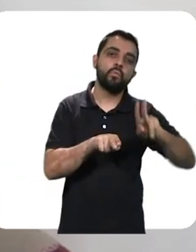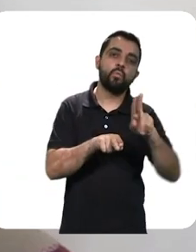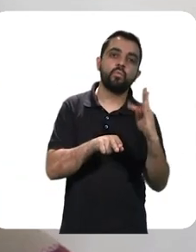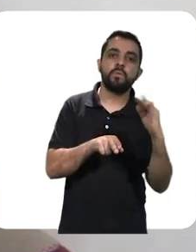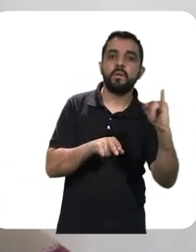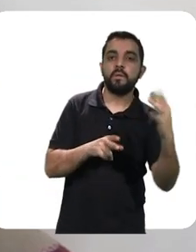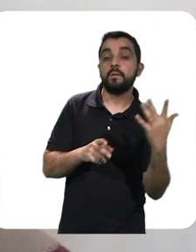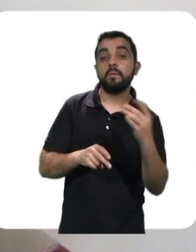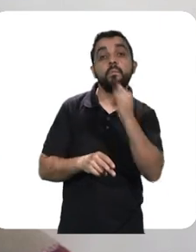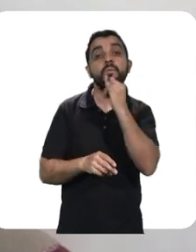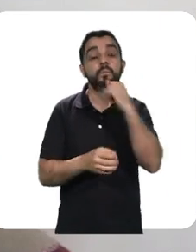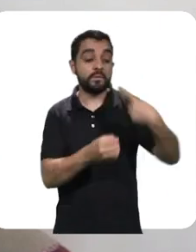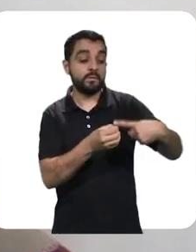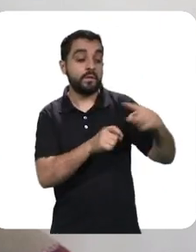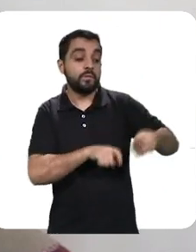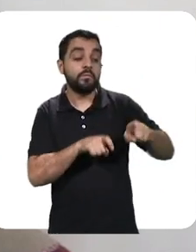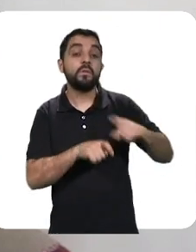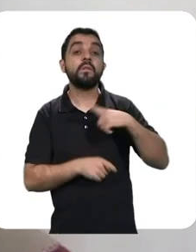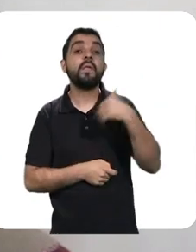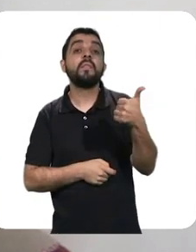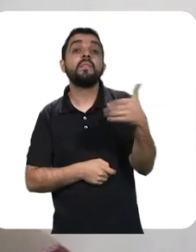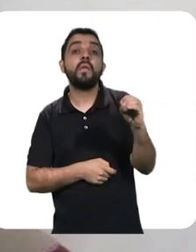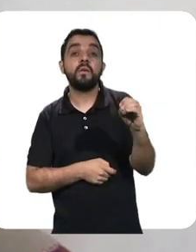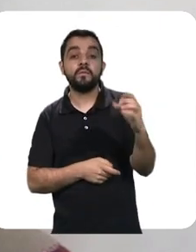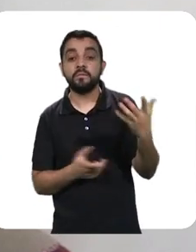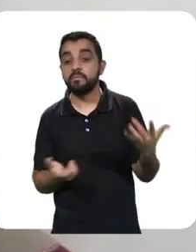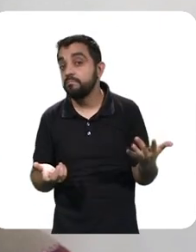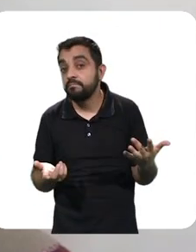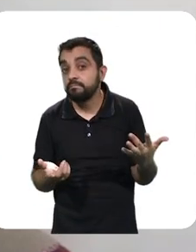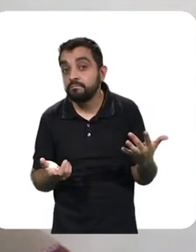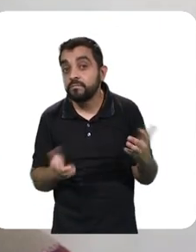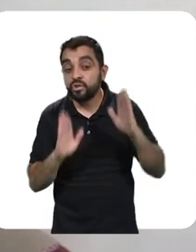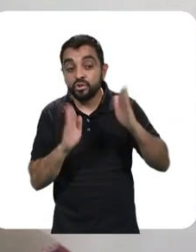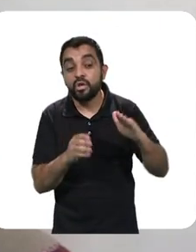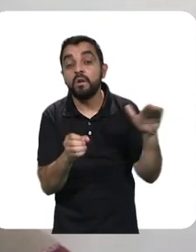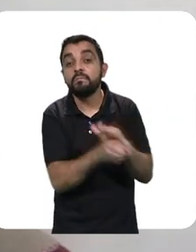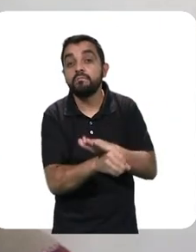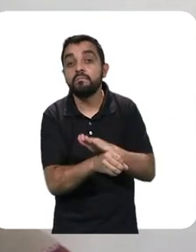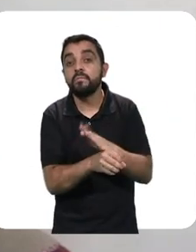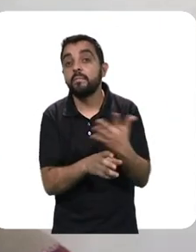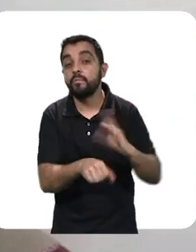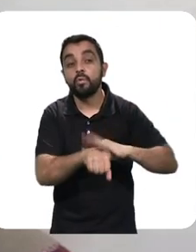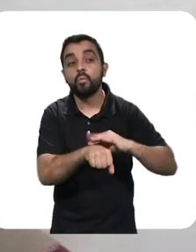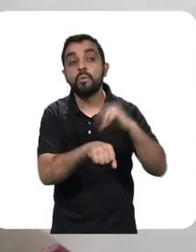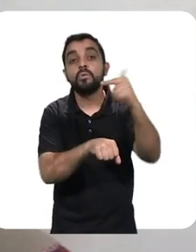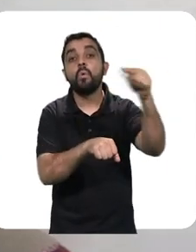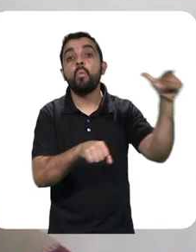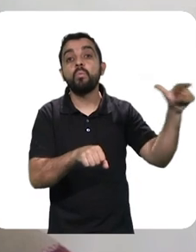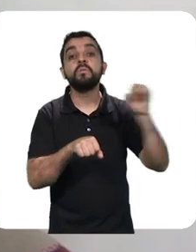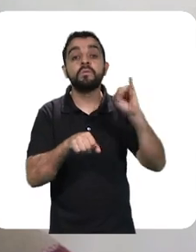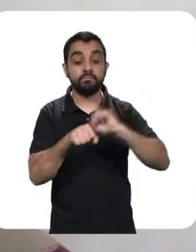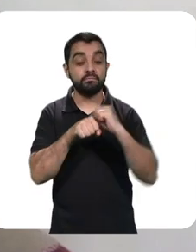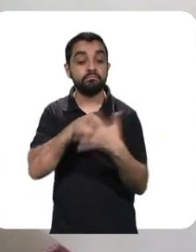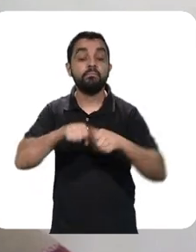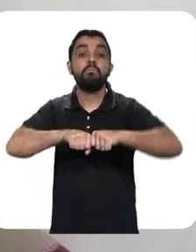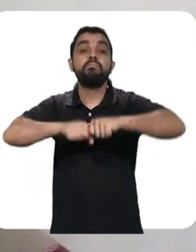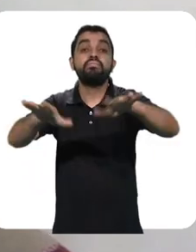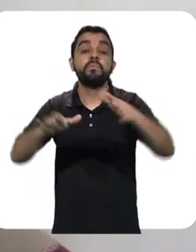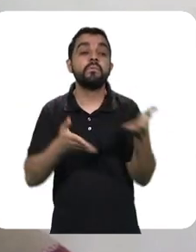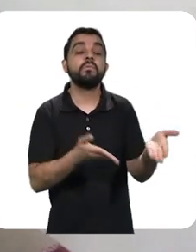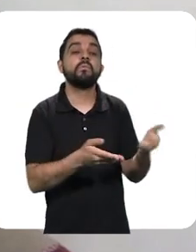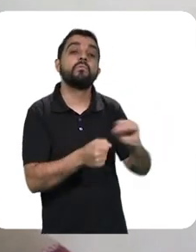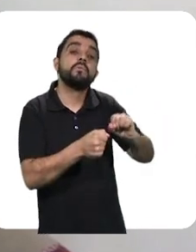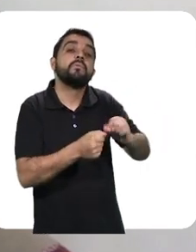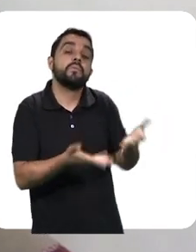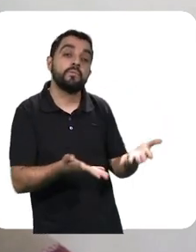cidade do interior, por exemplo, que tem 10 leitos de UTI, nenhum sobrando, ali, se a gente tiver a propagação da doença, o que vai acontecer